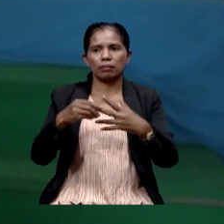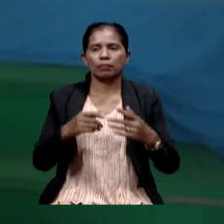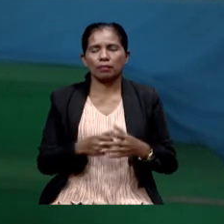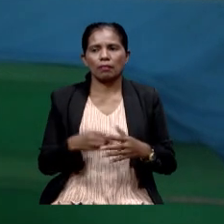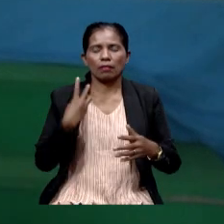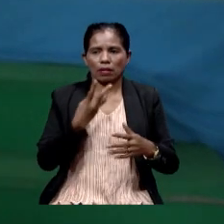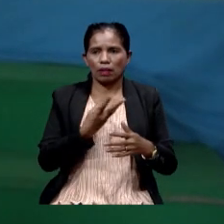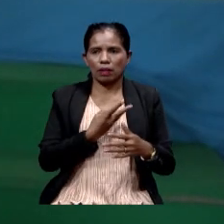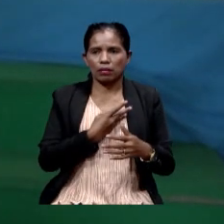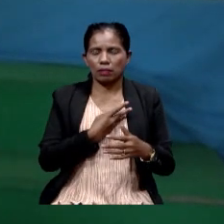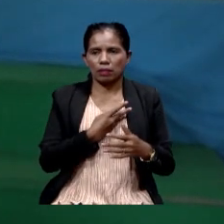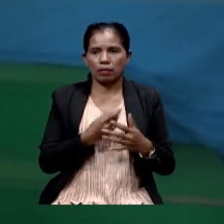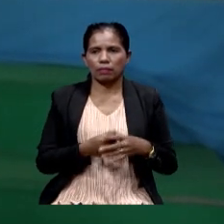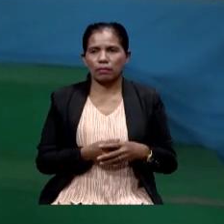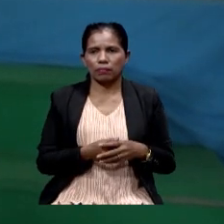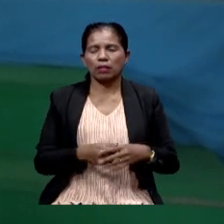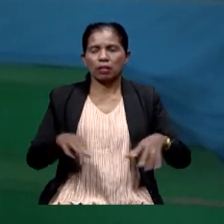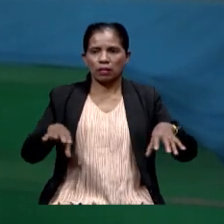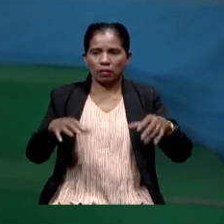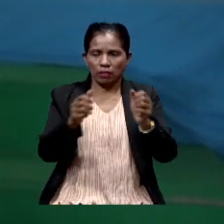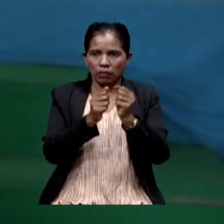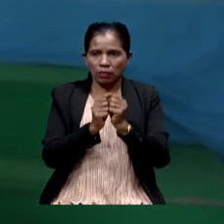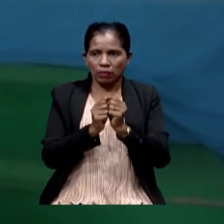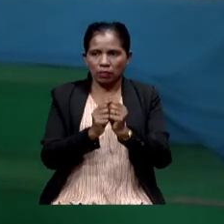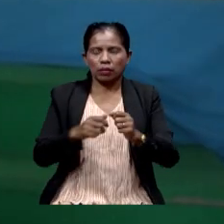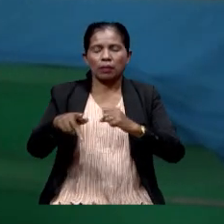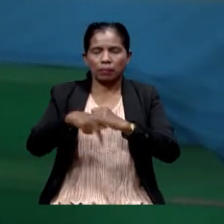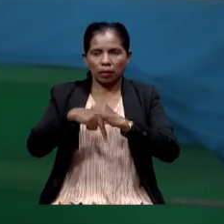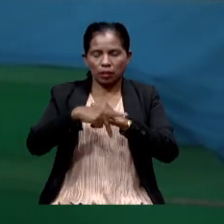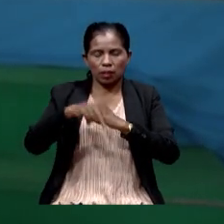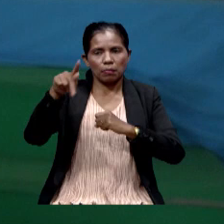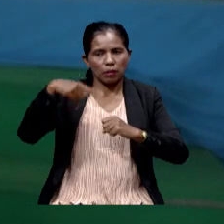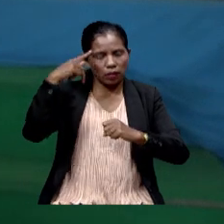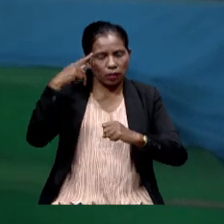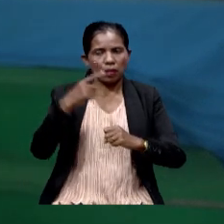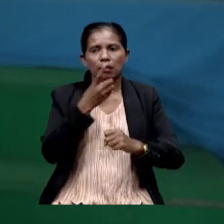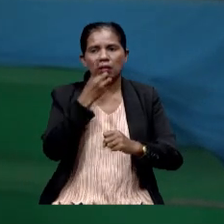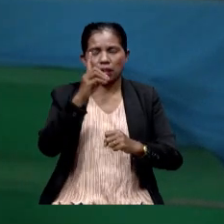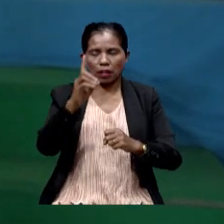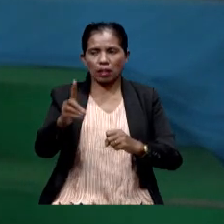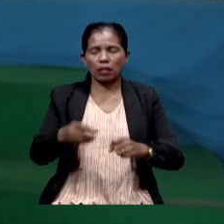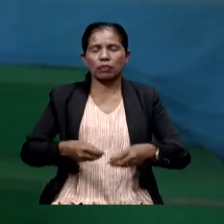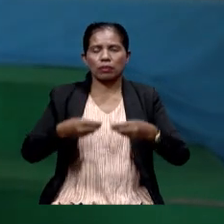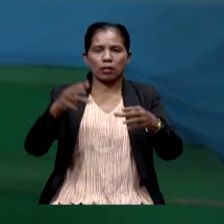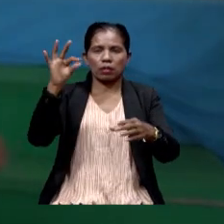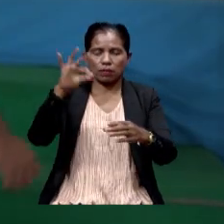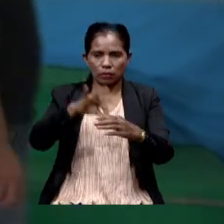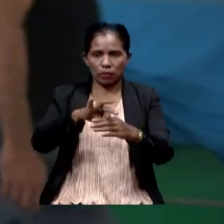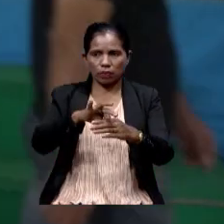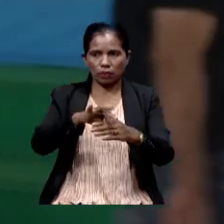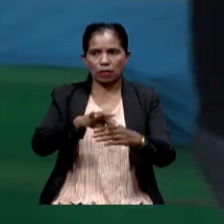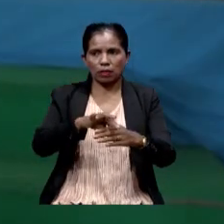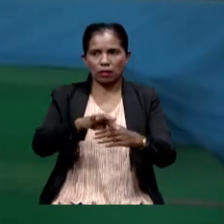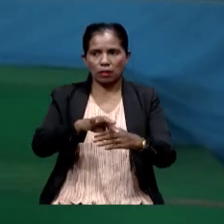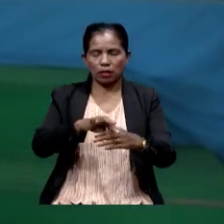ita serviço muito ho partido político balu ne bemos declara fo votos ba